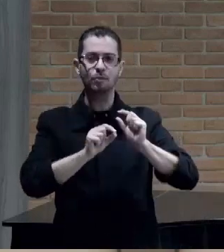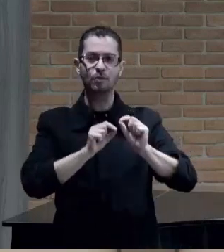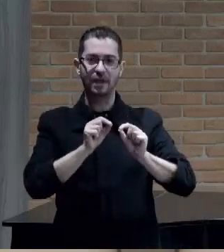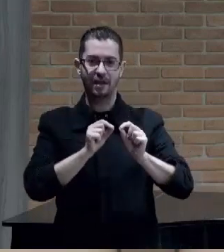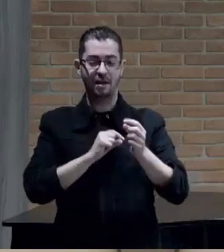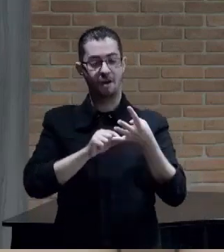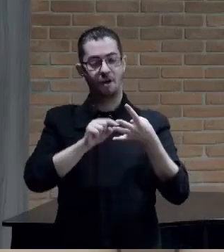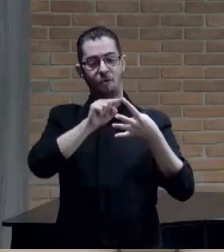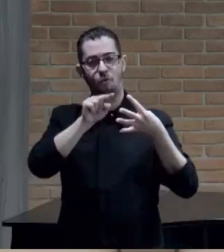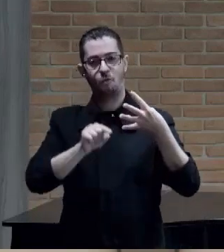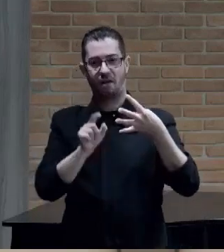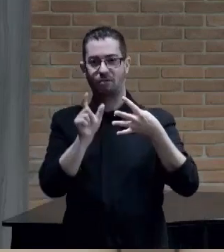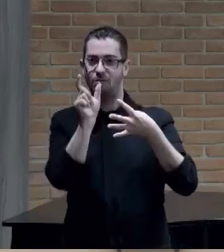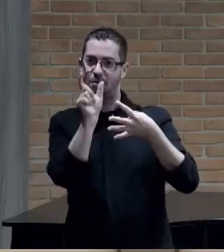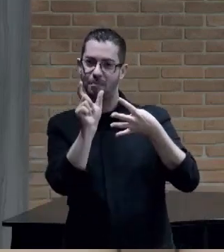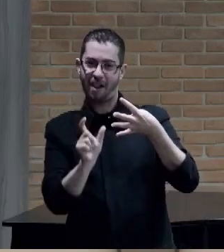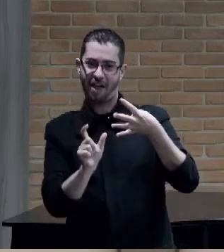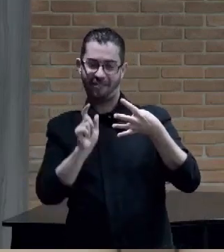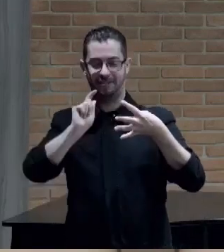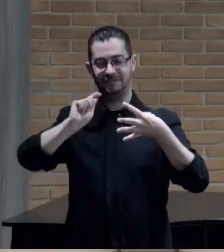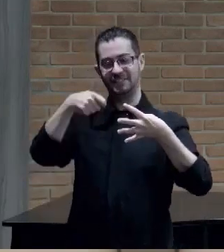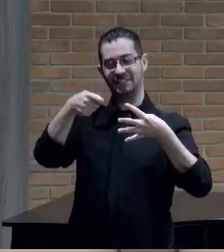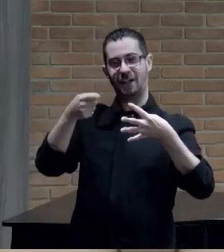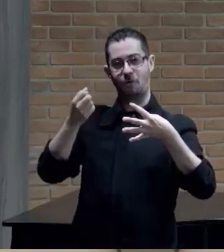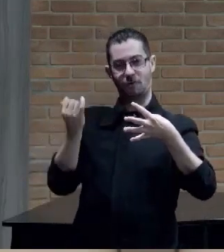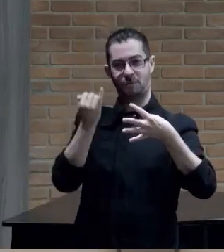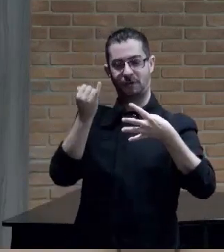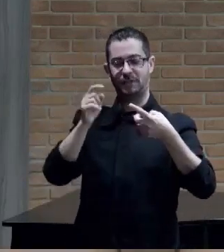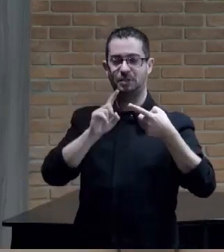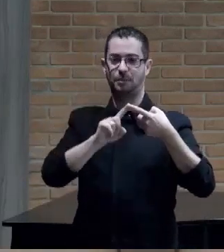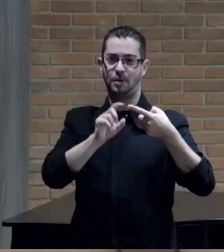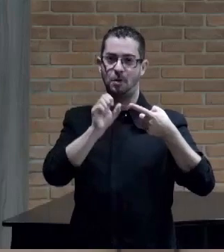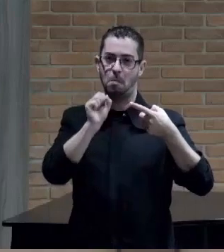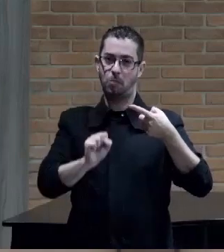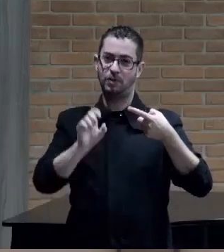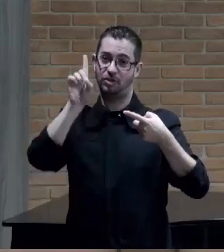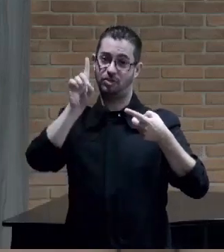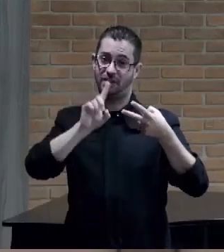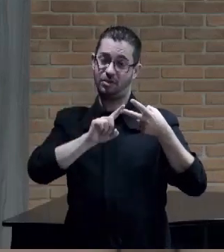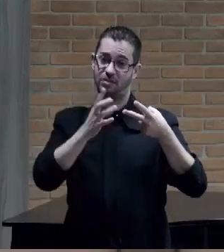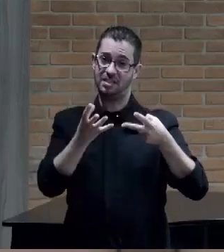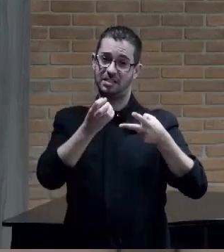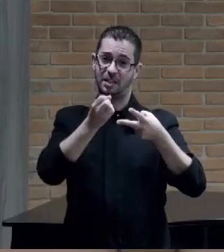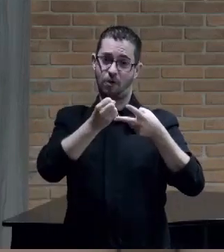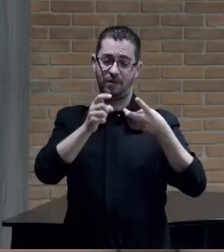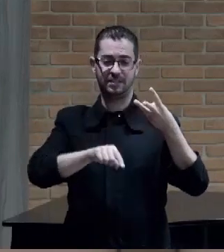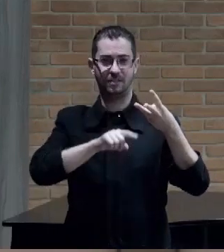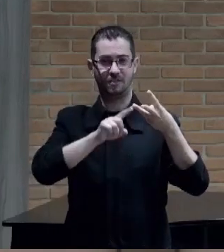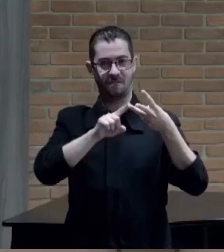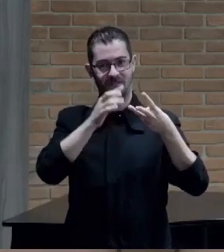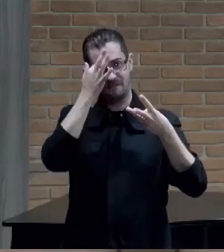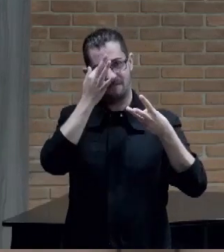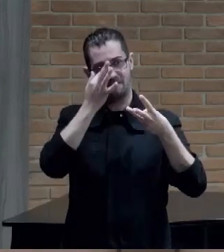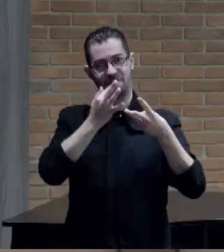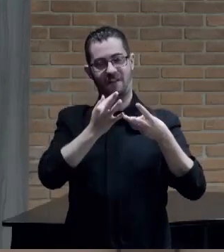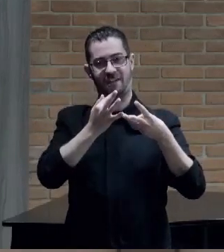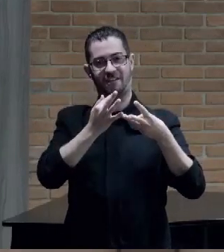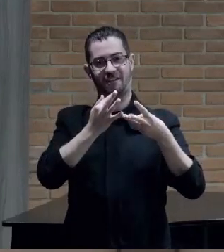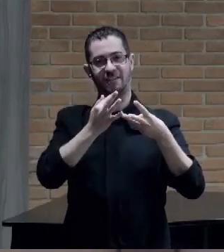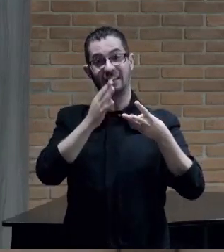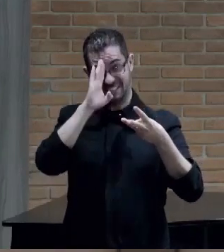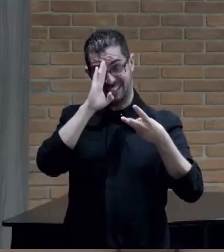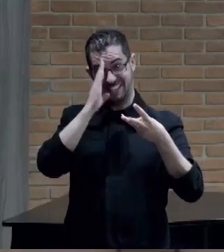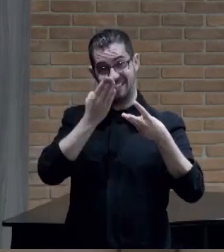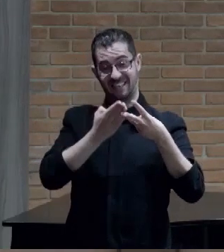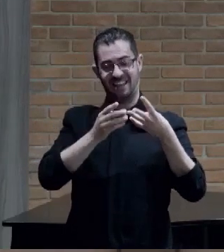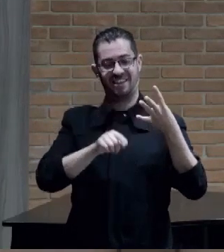palavrinhas chaves: poder de Deus, salvação, fé, nessa palavrinha crer,